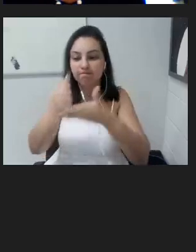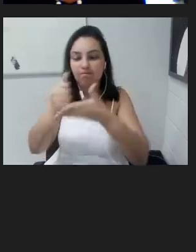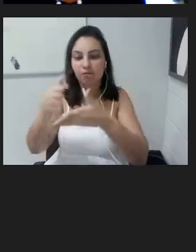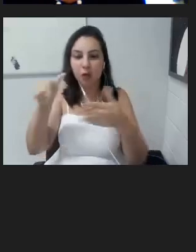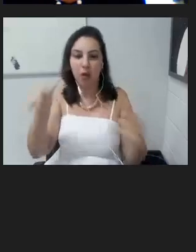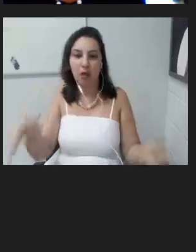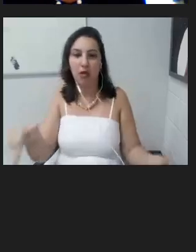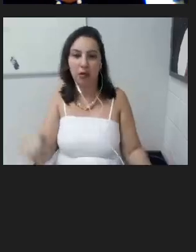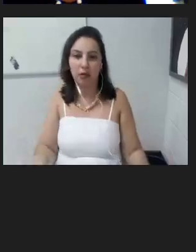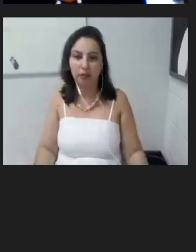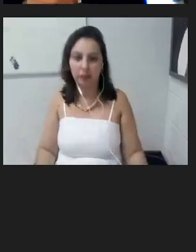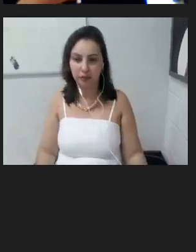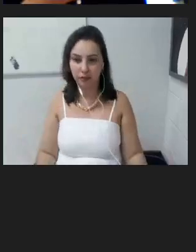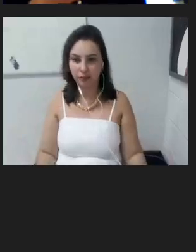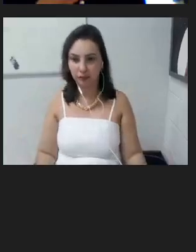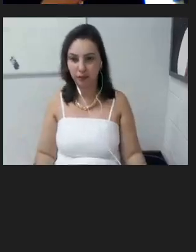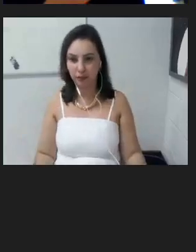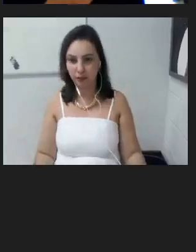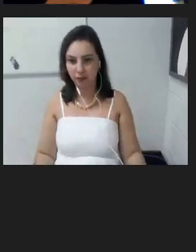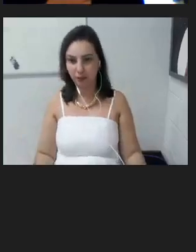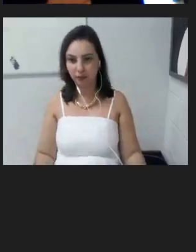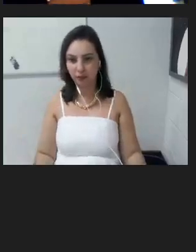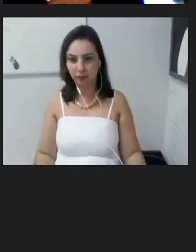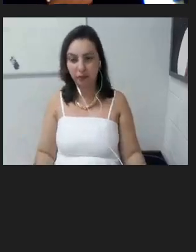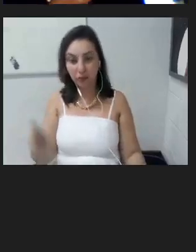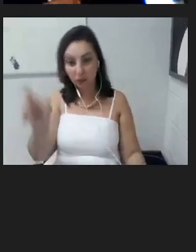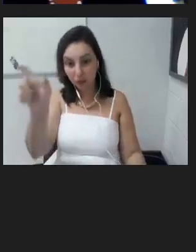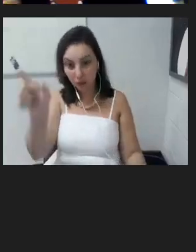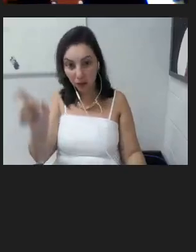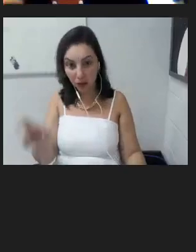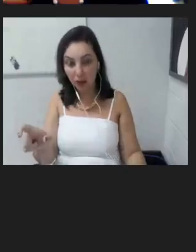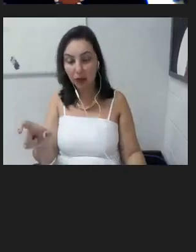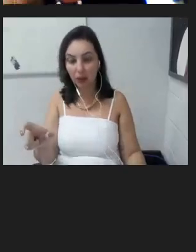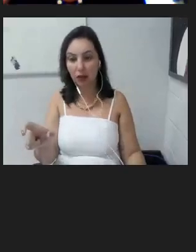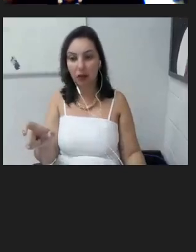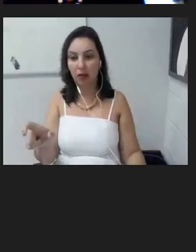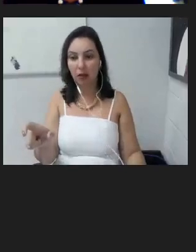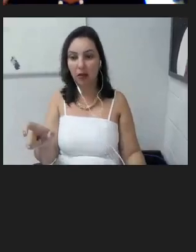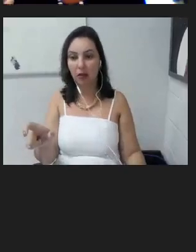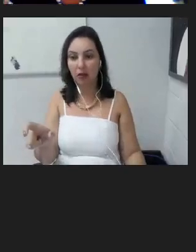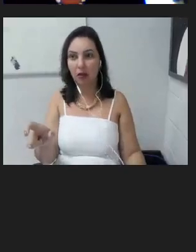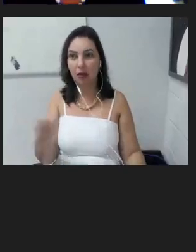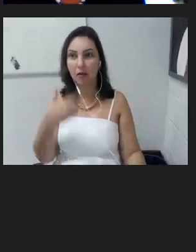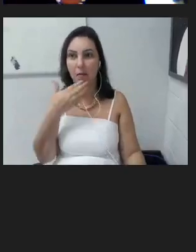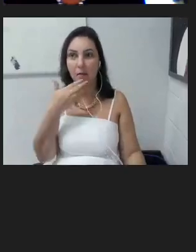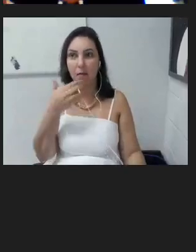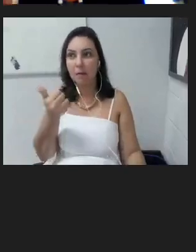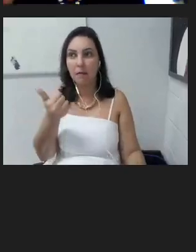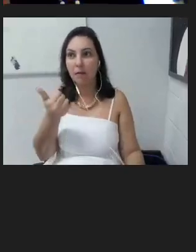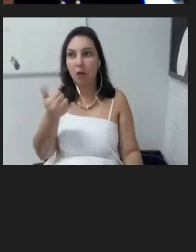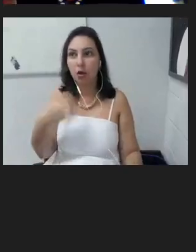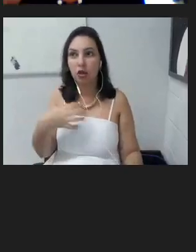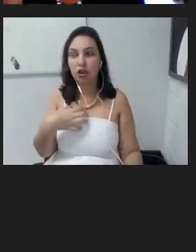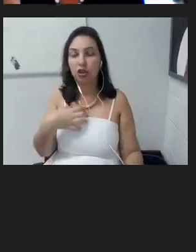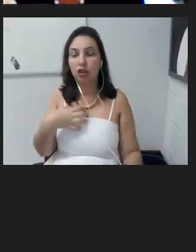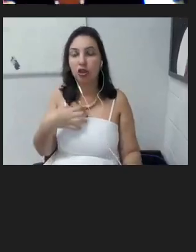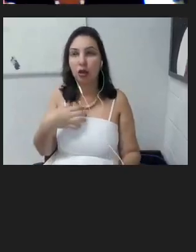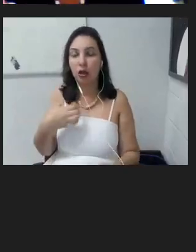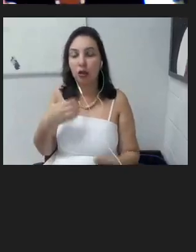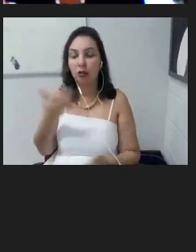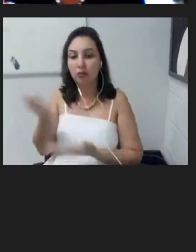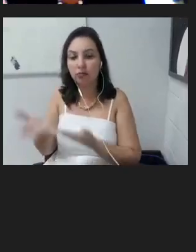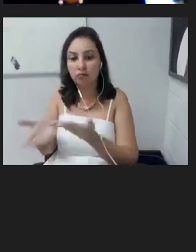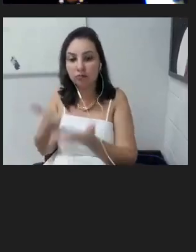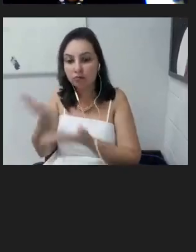estudante. Ele, quando você fala qual é a melhor forma de abordagem, a melhor forma